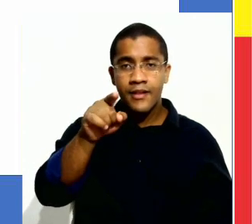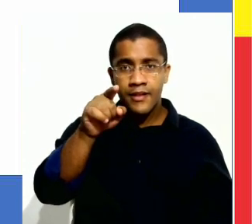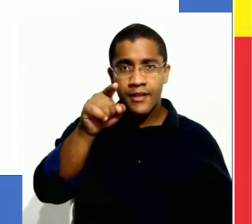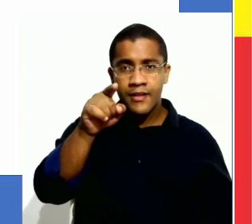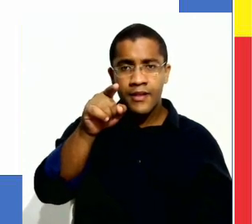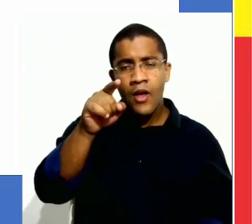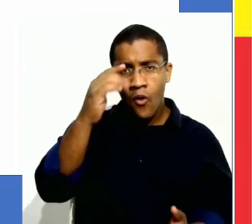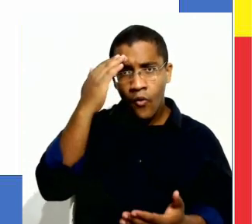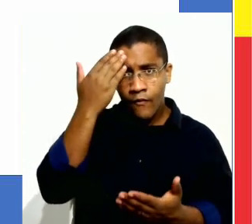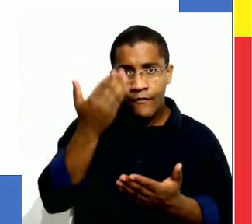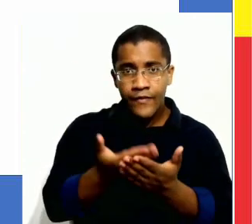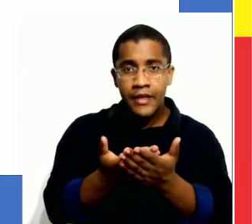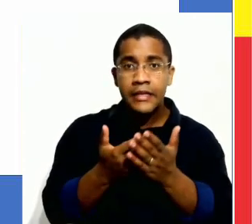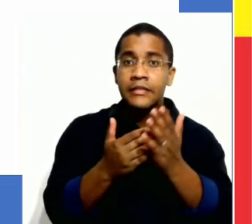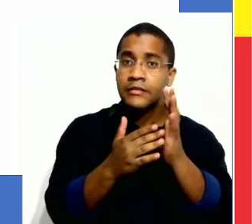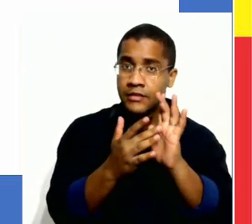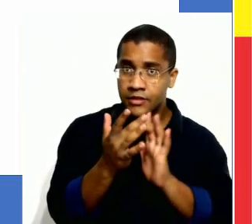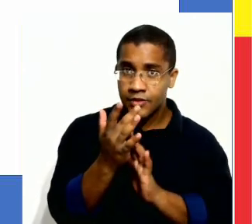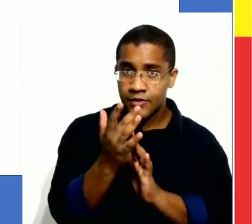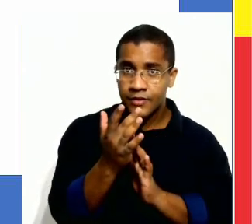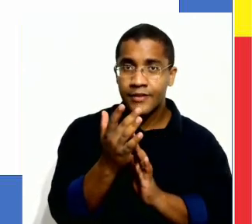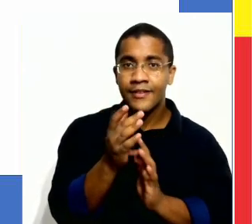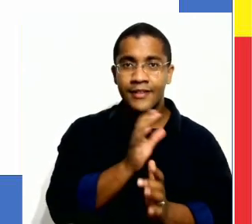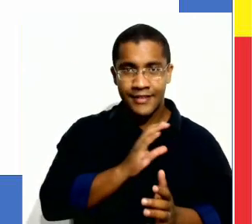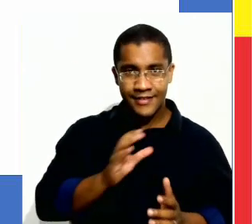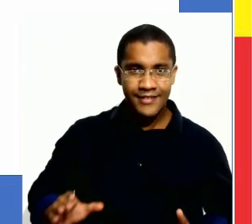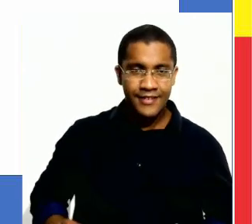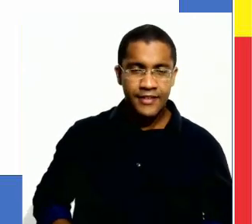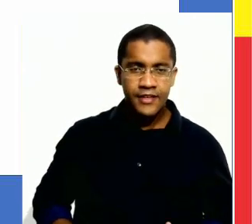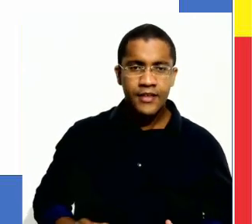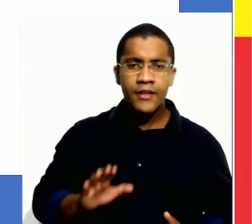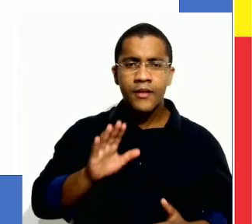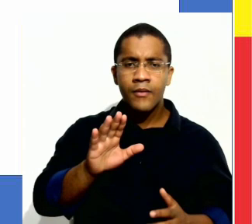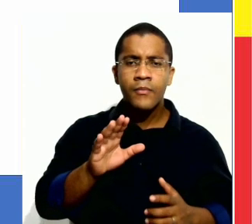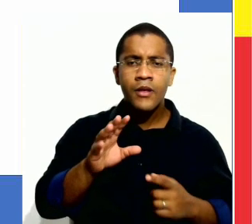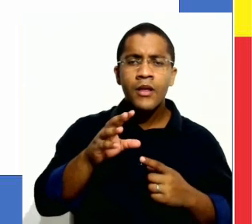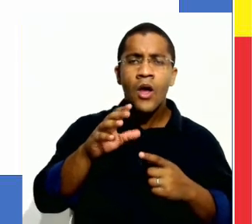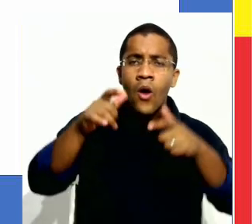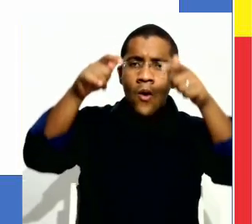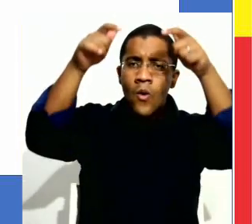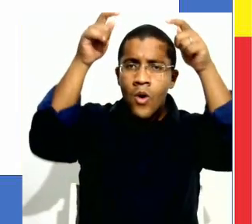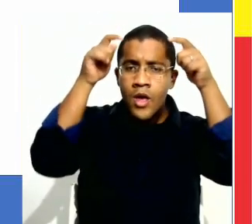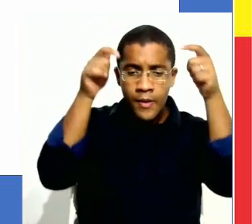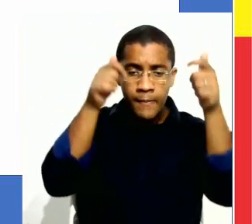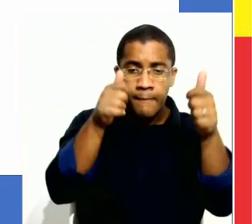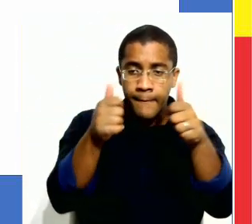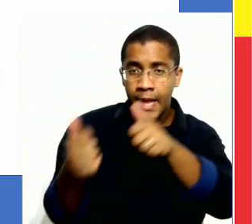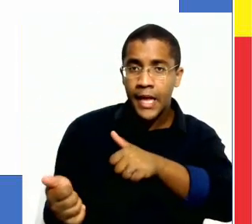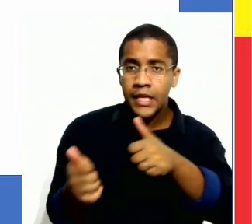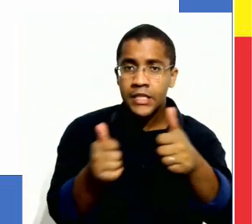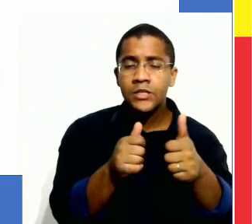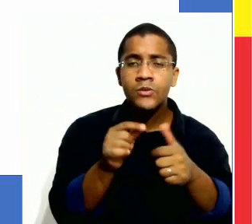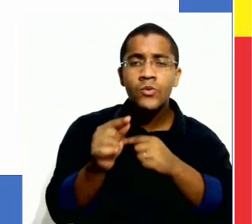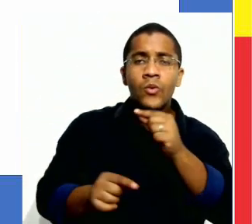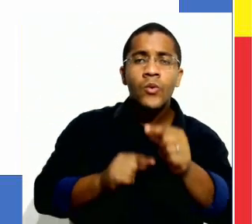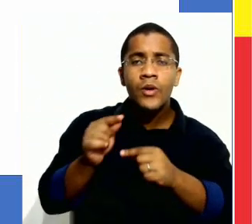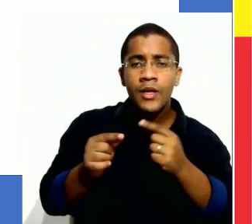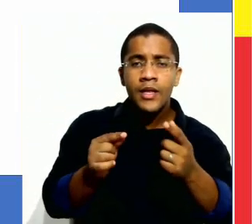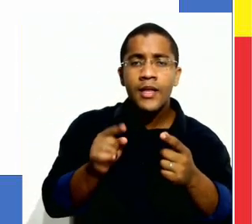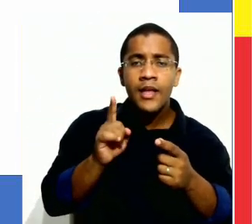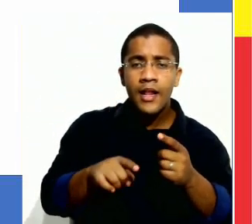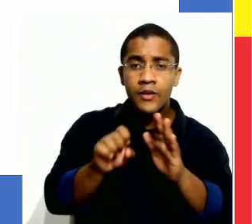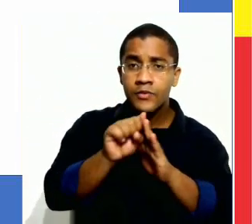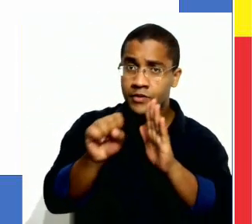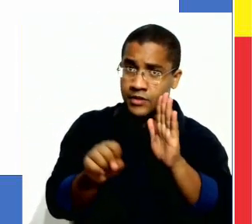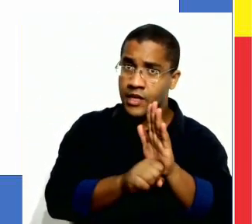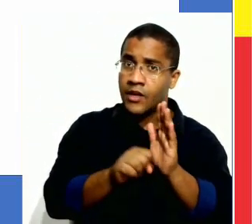bispo Frumêncio, que foi responsável pelo batismo do rei Ezana no